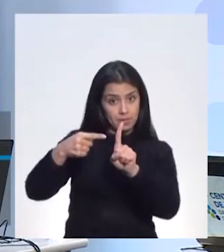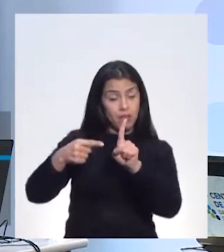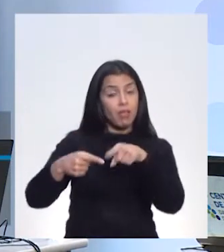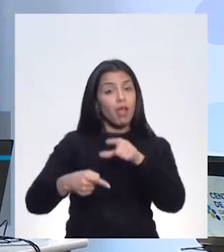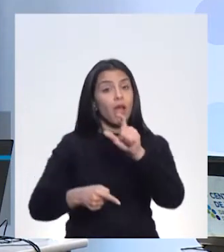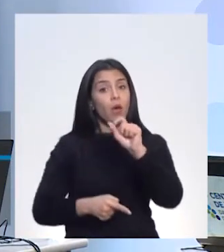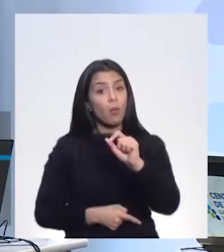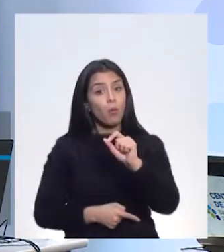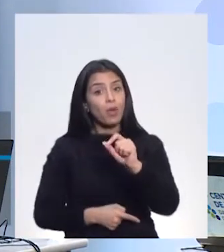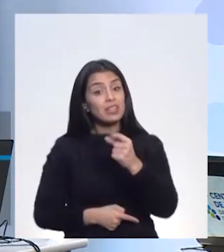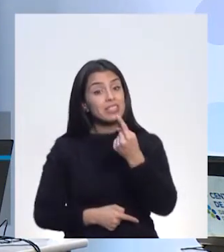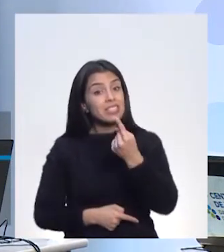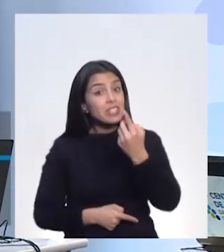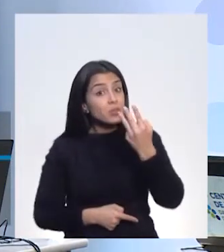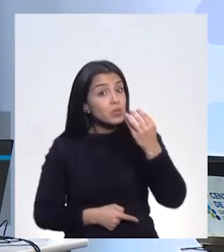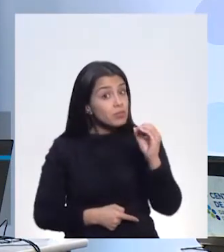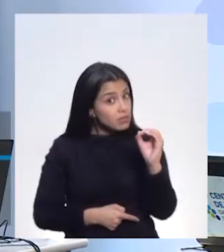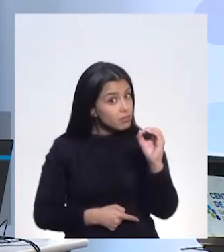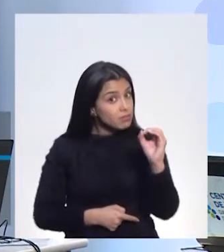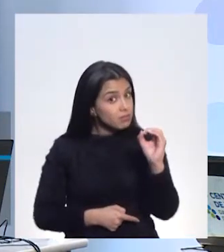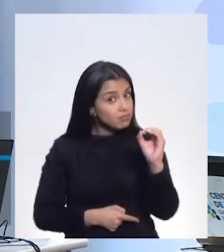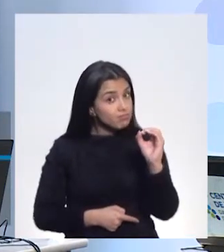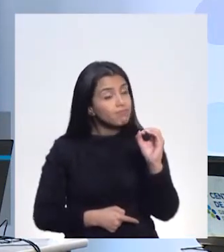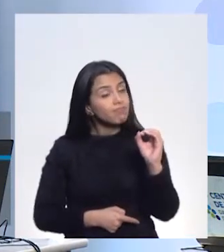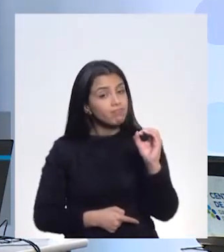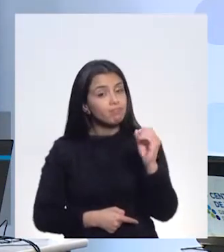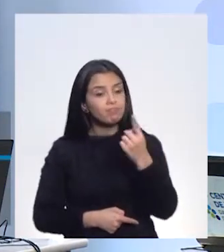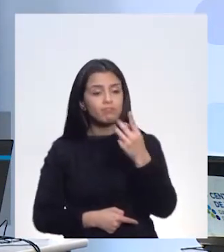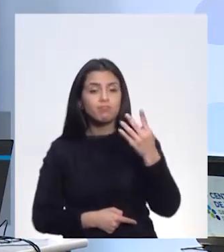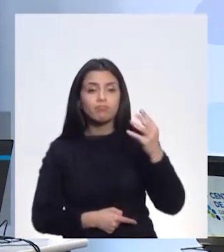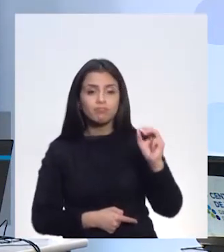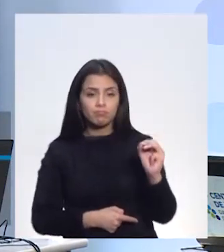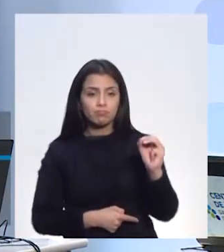ser 130? Pois é.